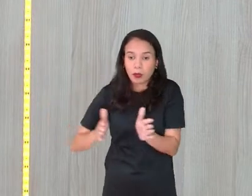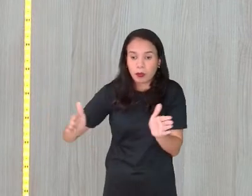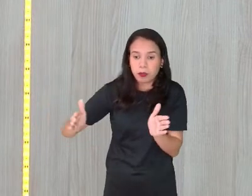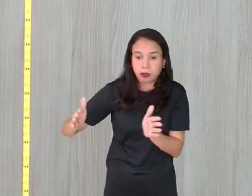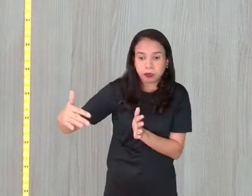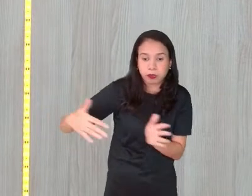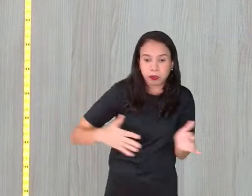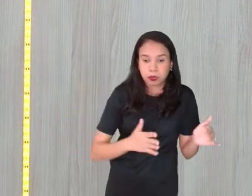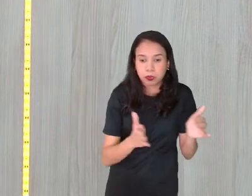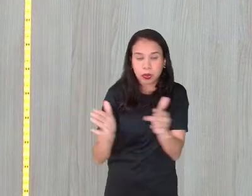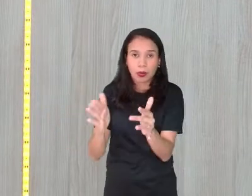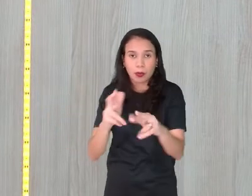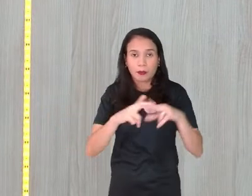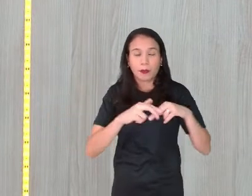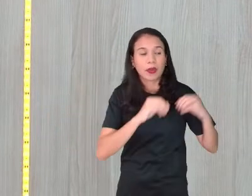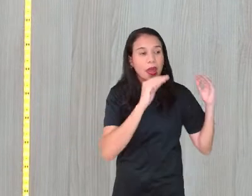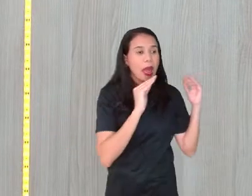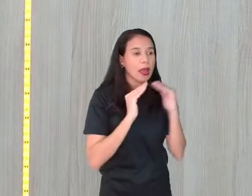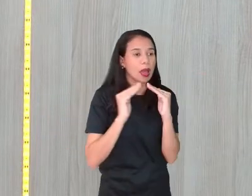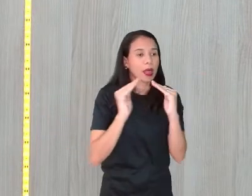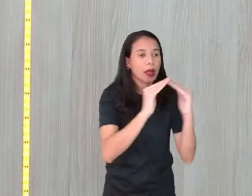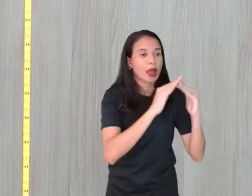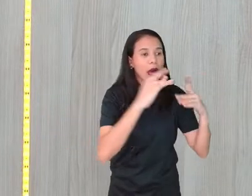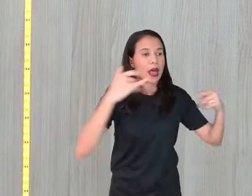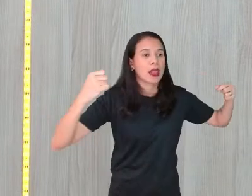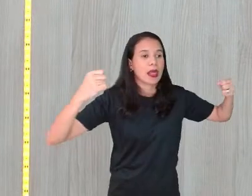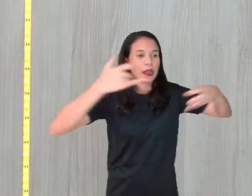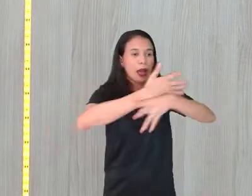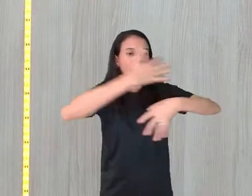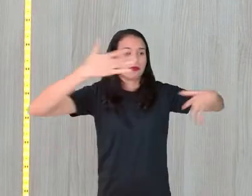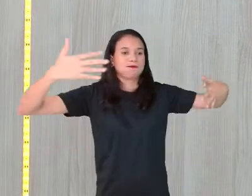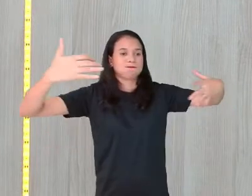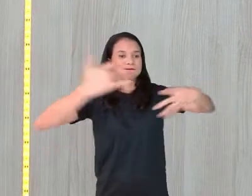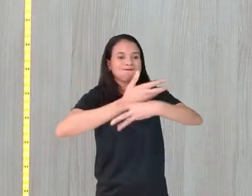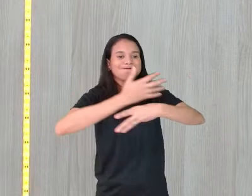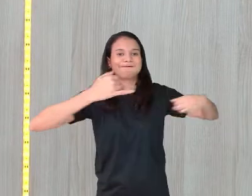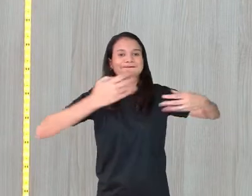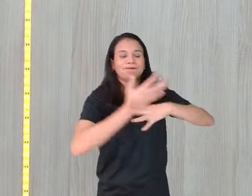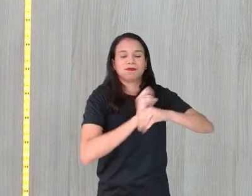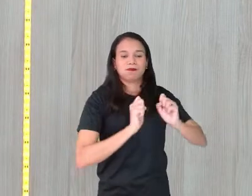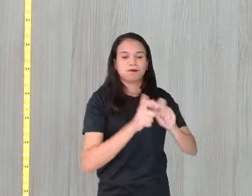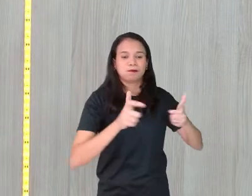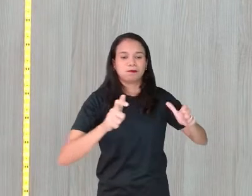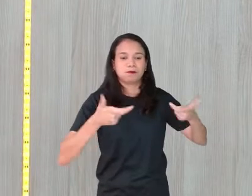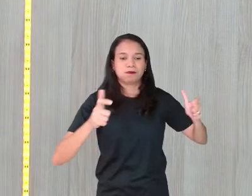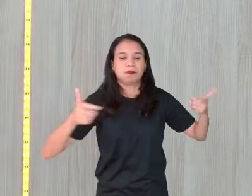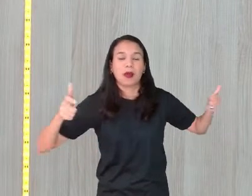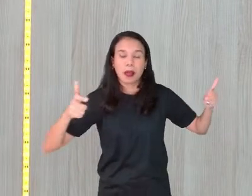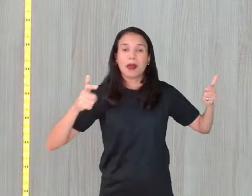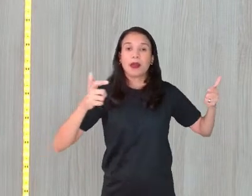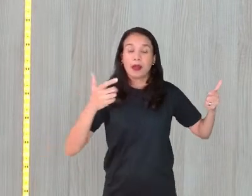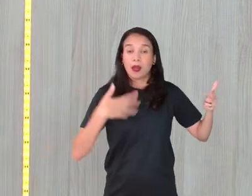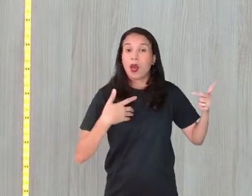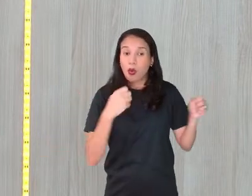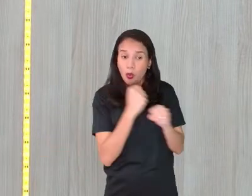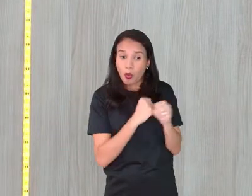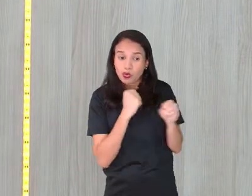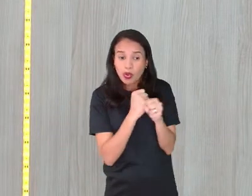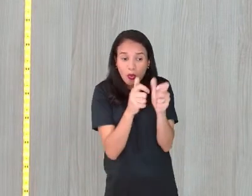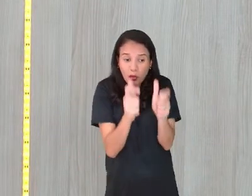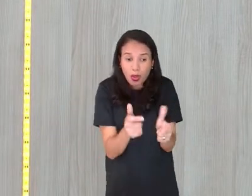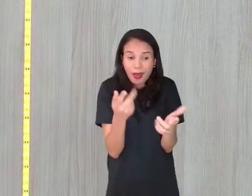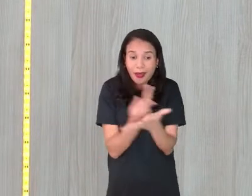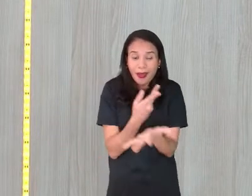crescimento desordenado das cidades, né? As construções irregulares, não é irregular, é construção no lugar